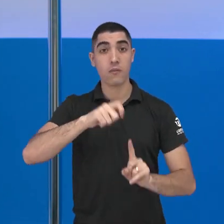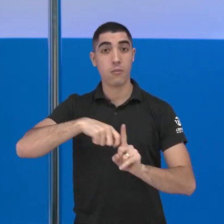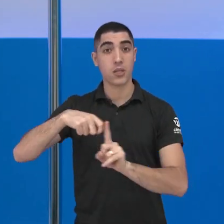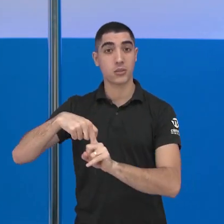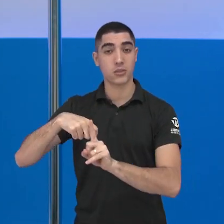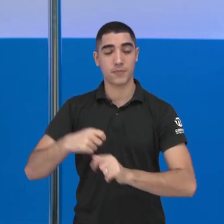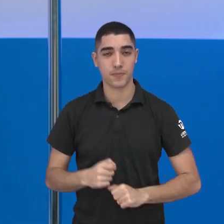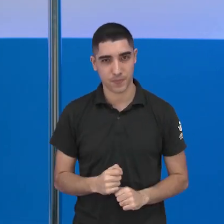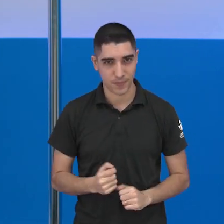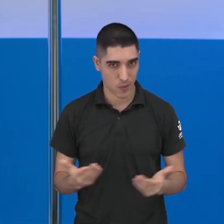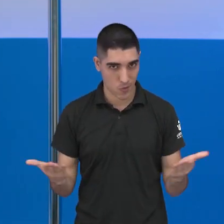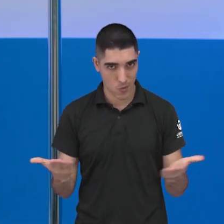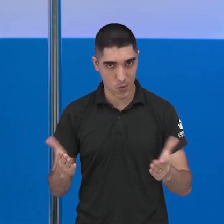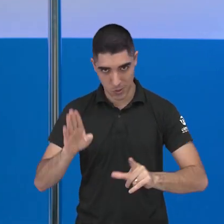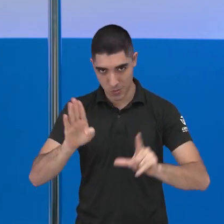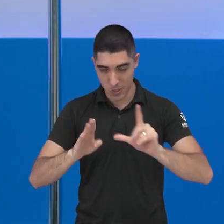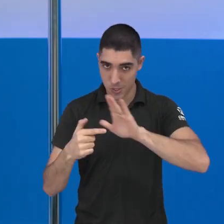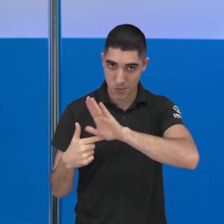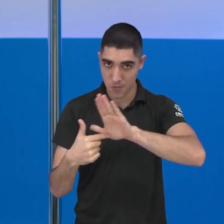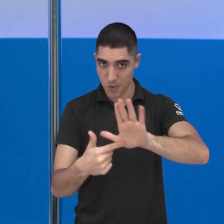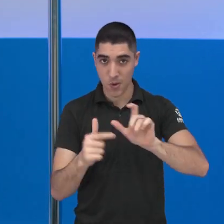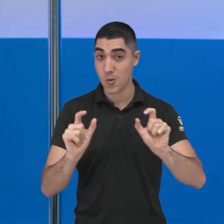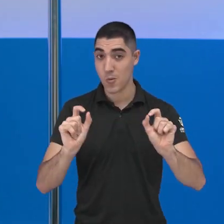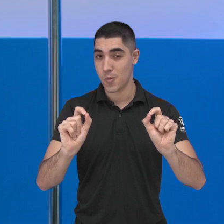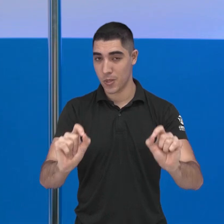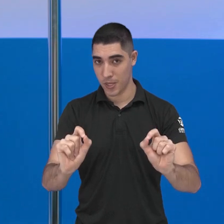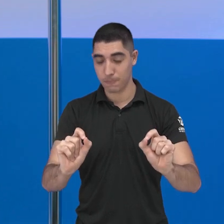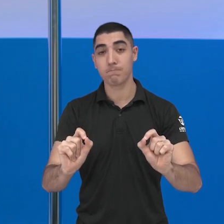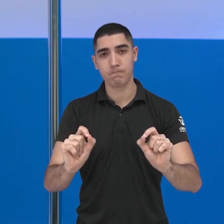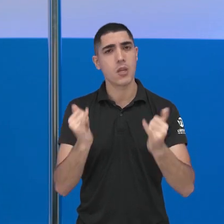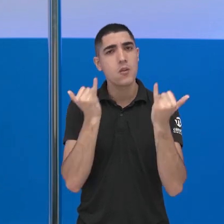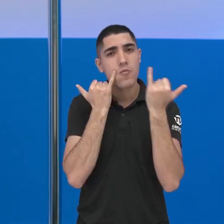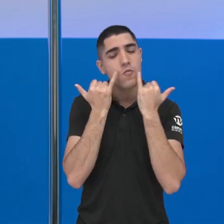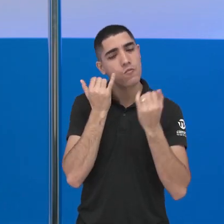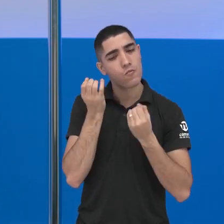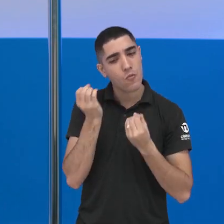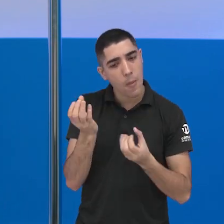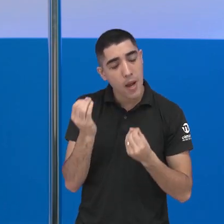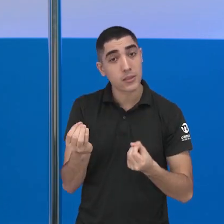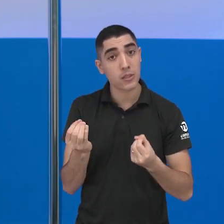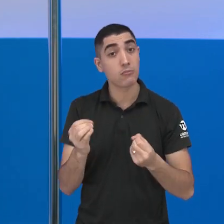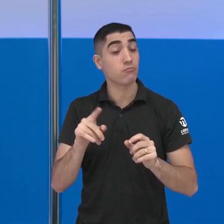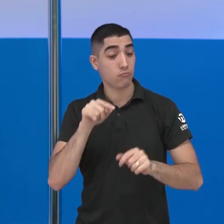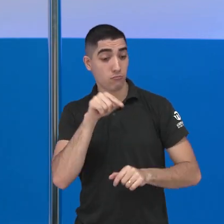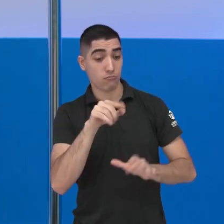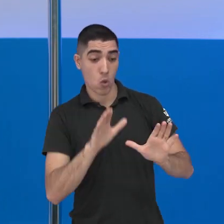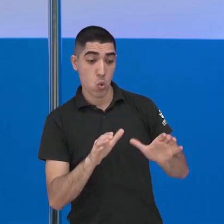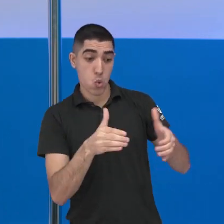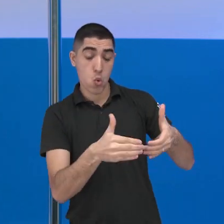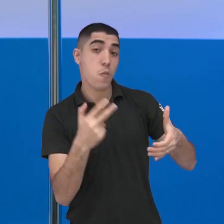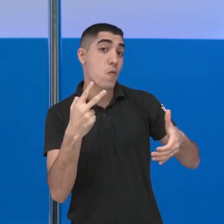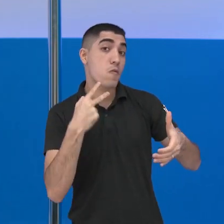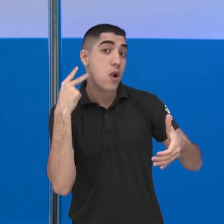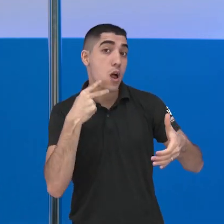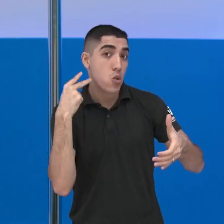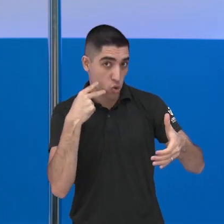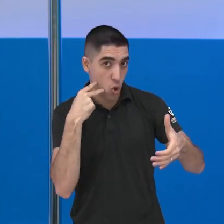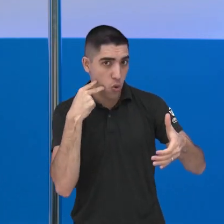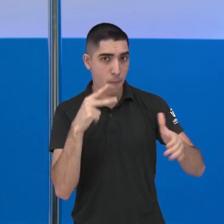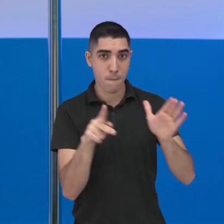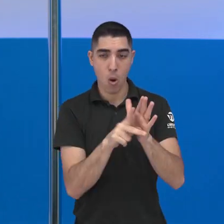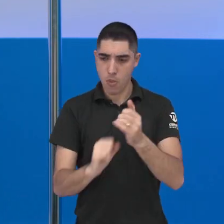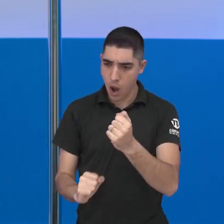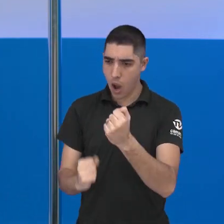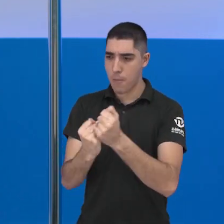9 meses. E a gente começa o boletim legislativo desta terça-feira com informação sobre a Frente Parlamentar em